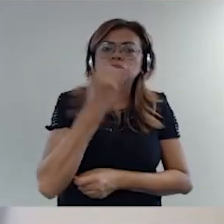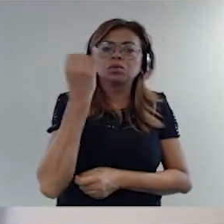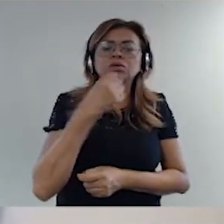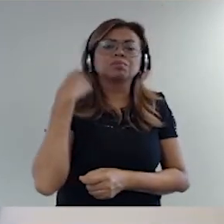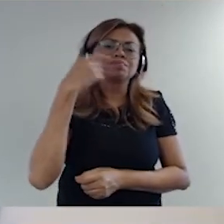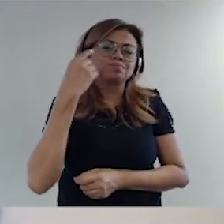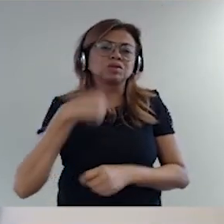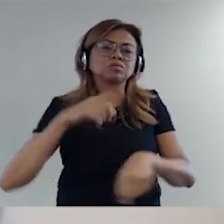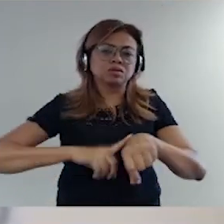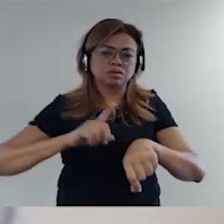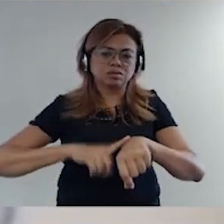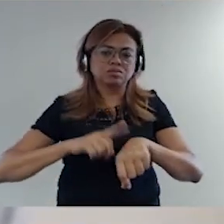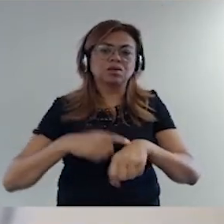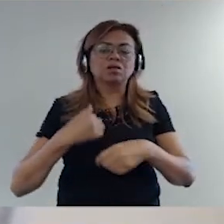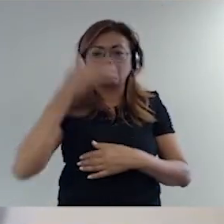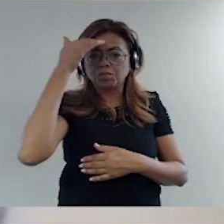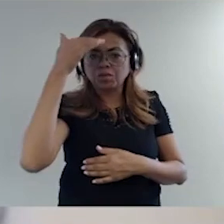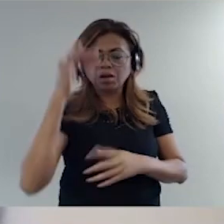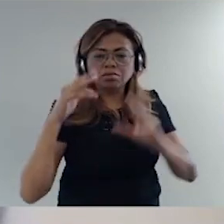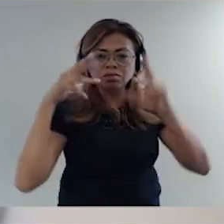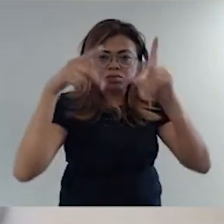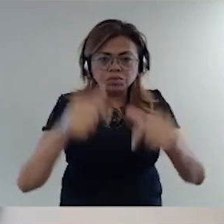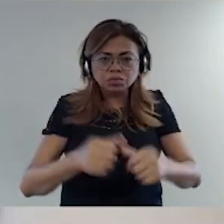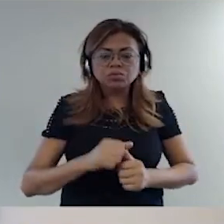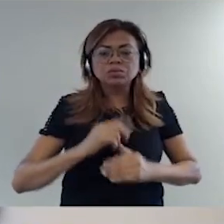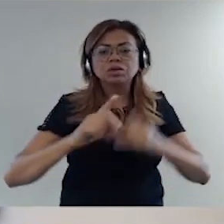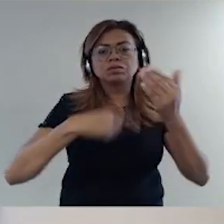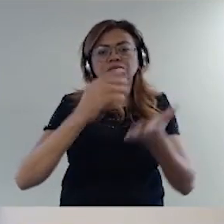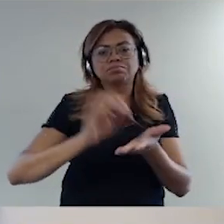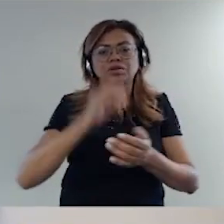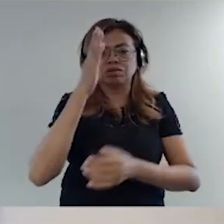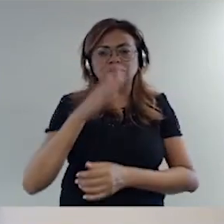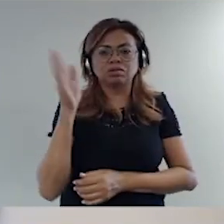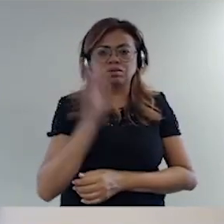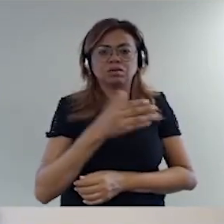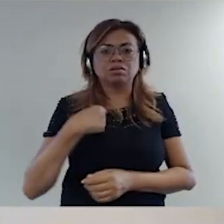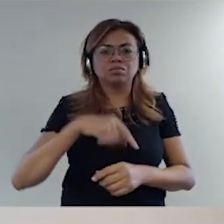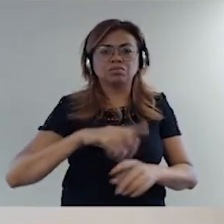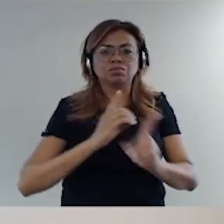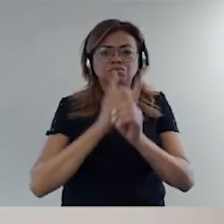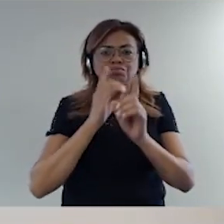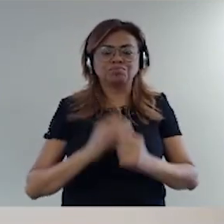para a advocacia nesse momento. Obrigada a todos e assim nós encerramos nosso painel.